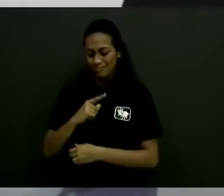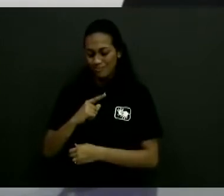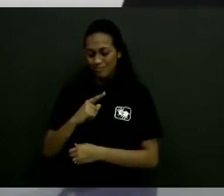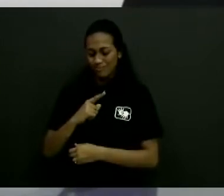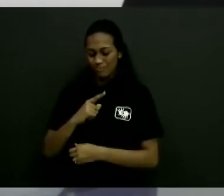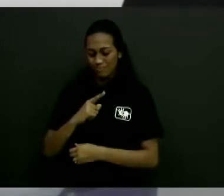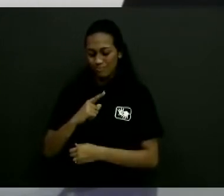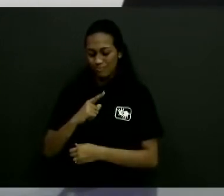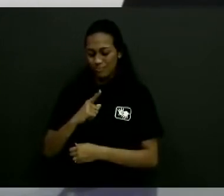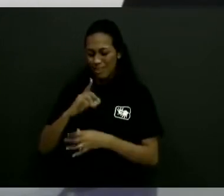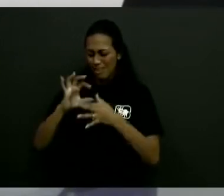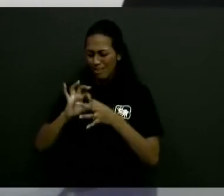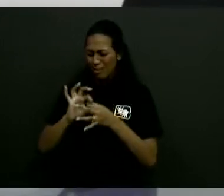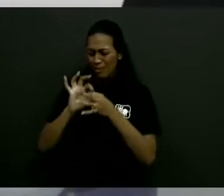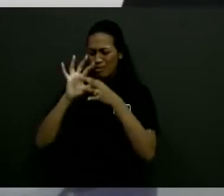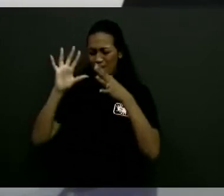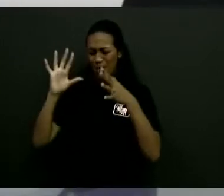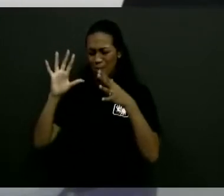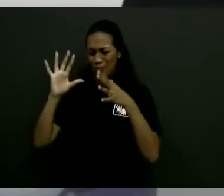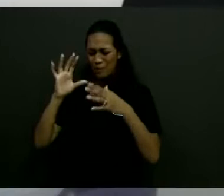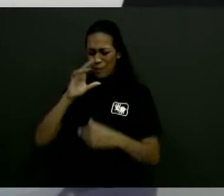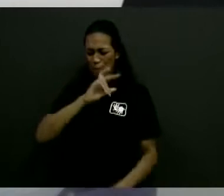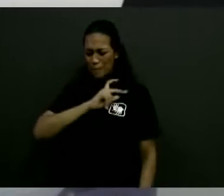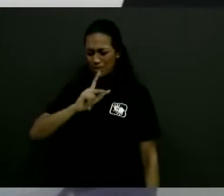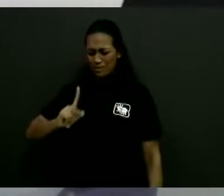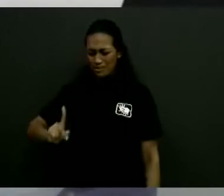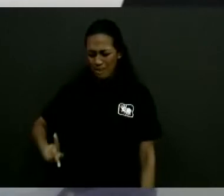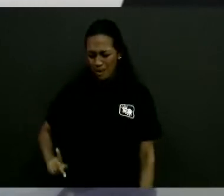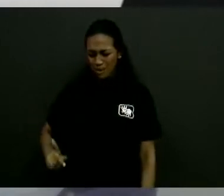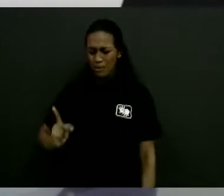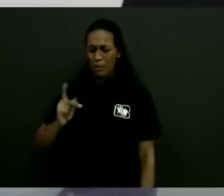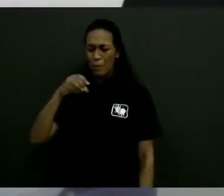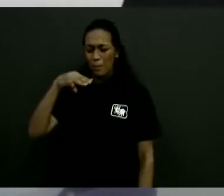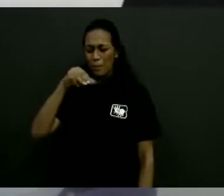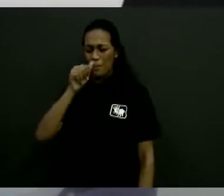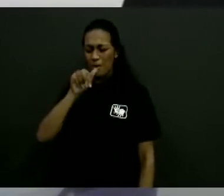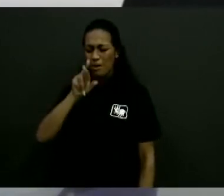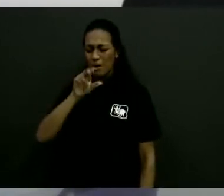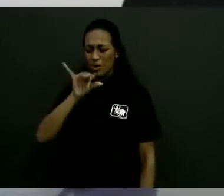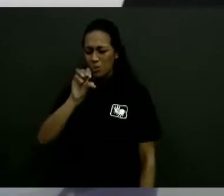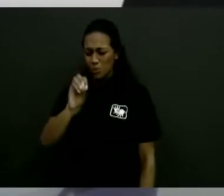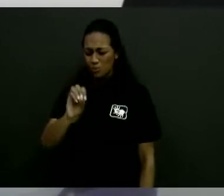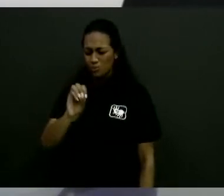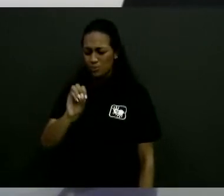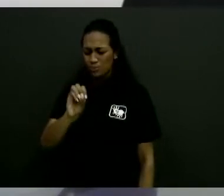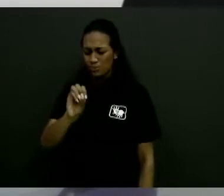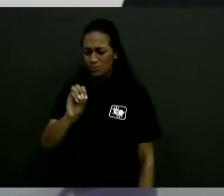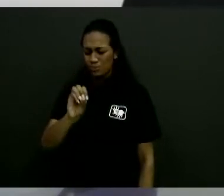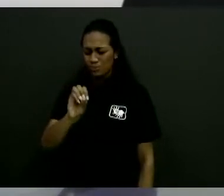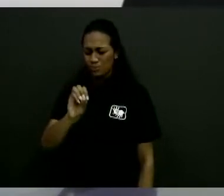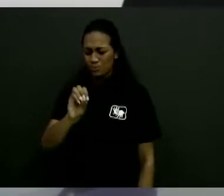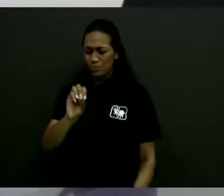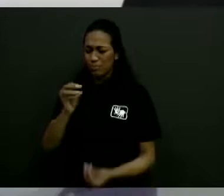we have. A liberdade que o nosso presidente nacional, pastor Mário de Oliveira, nos dá. The freedom our national